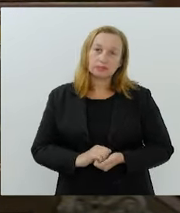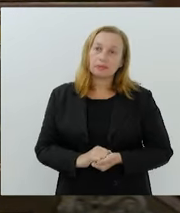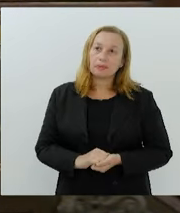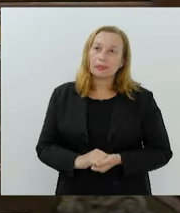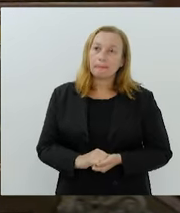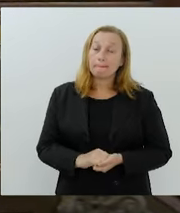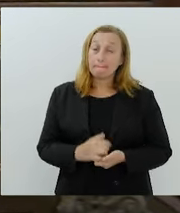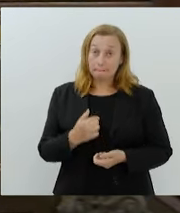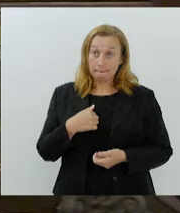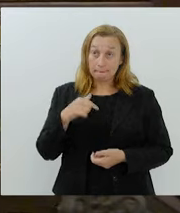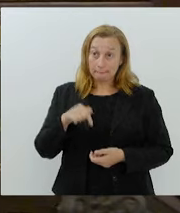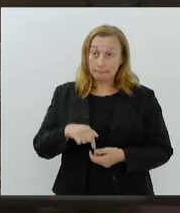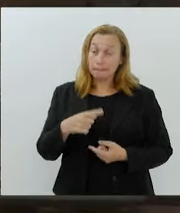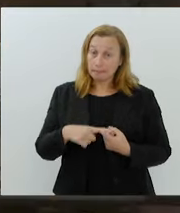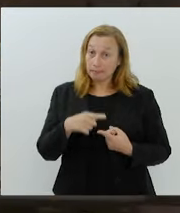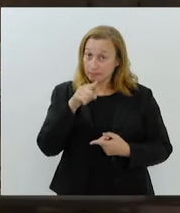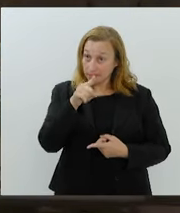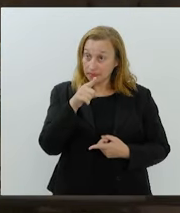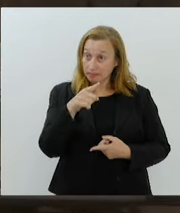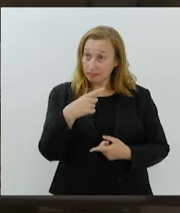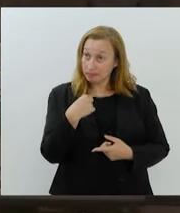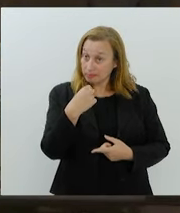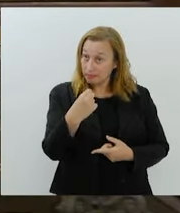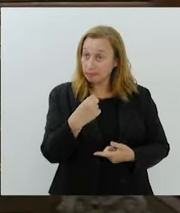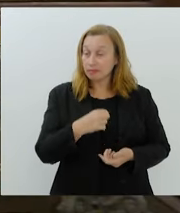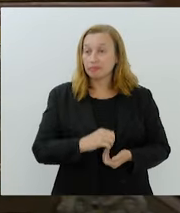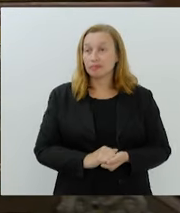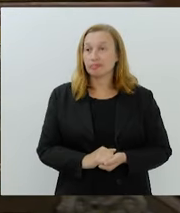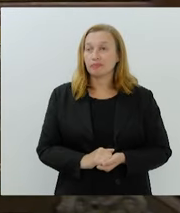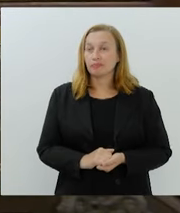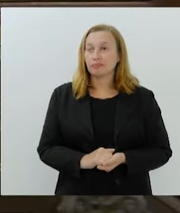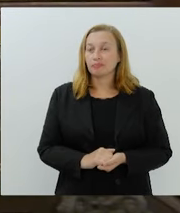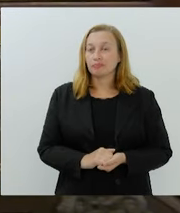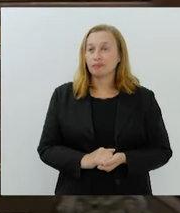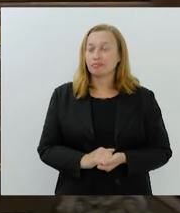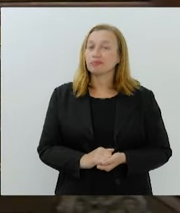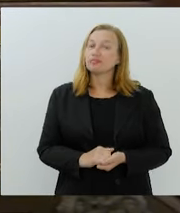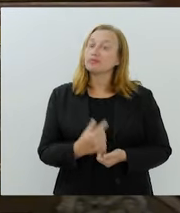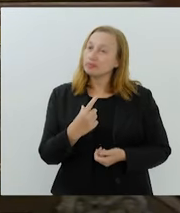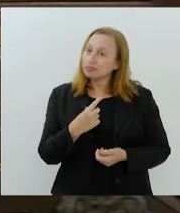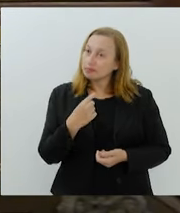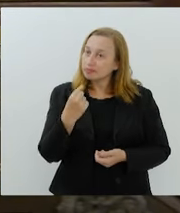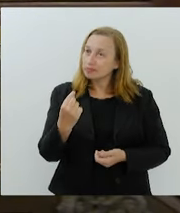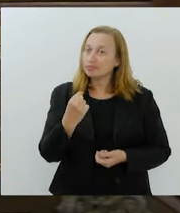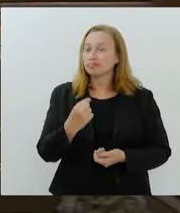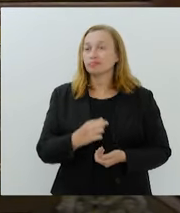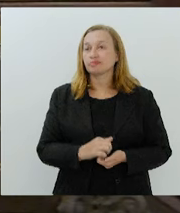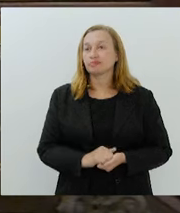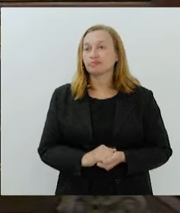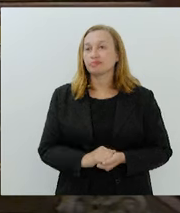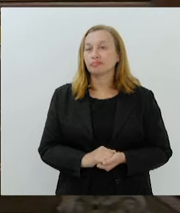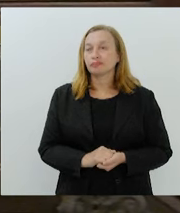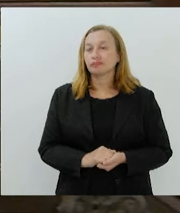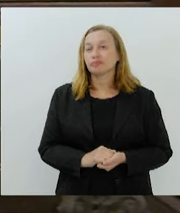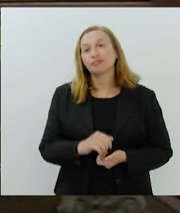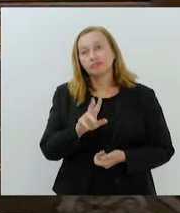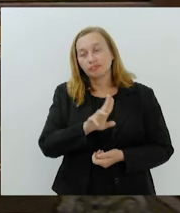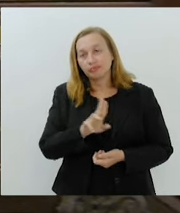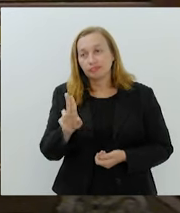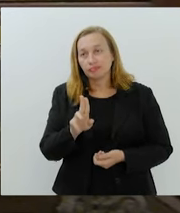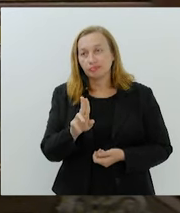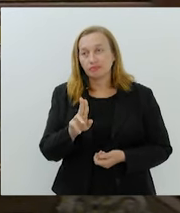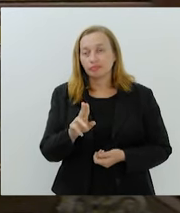Eu estou aqui porque foi você que fez a escolha do meu nome para